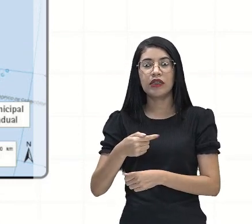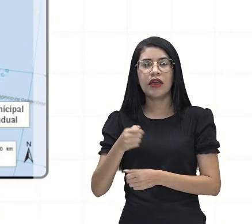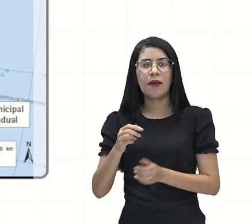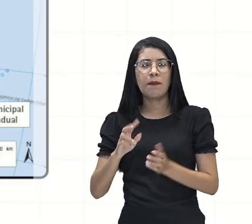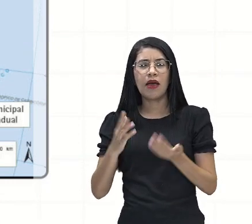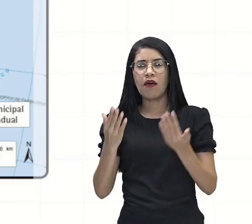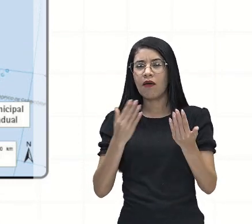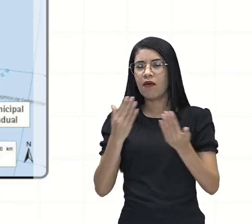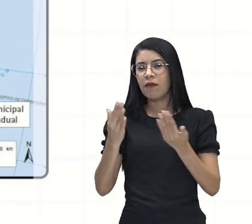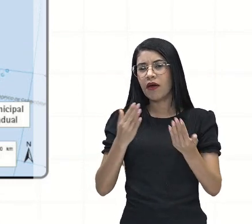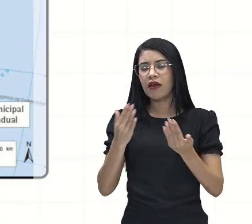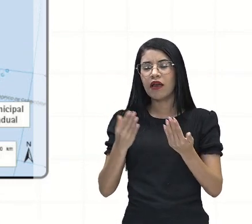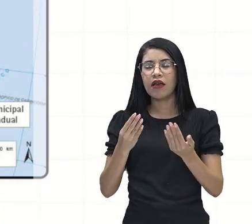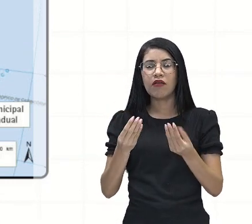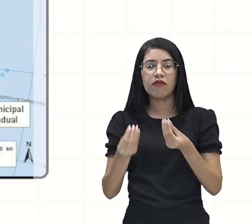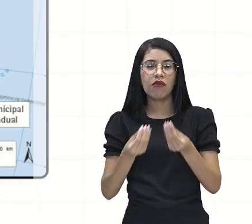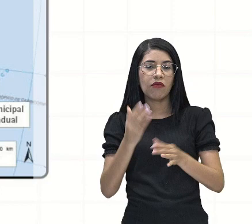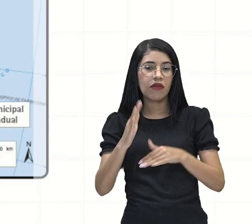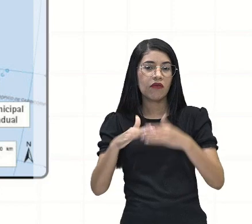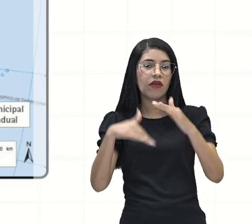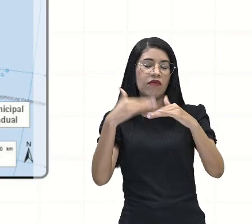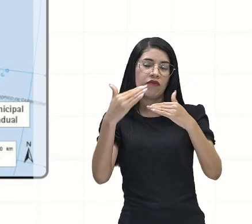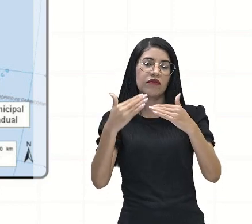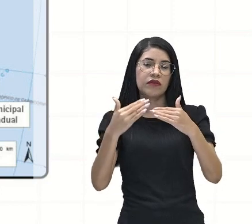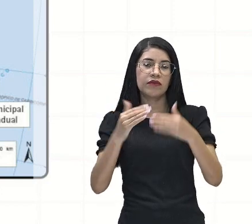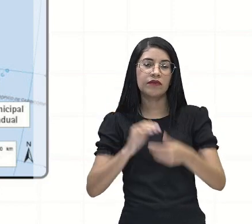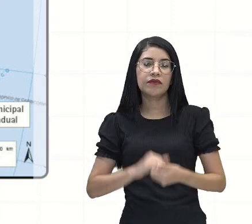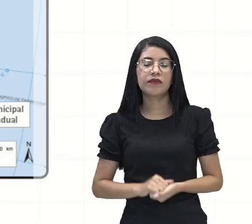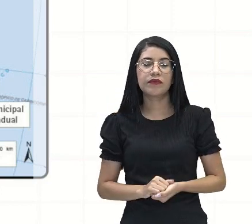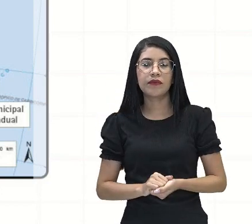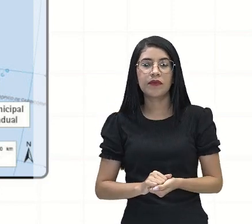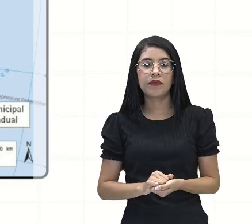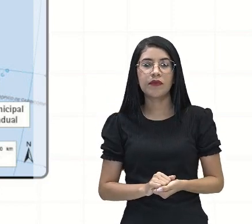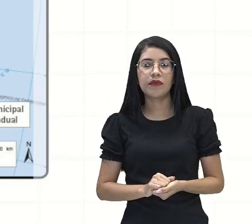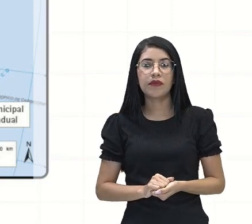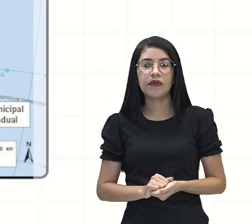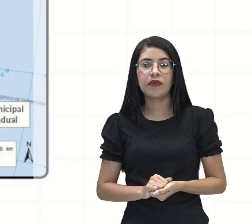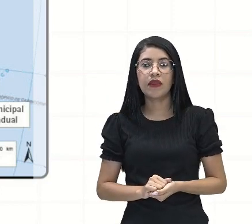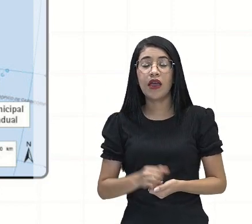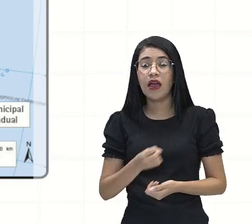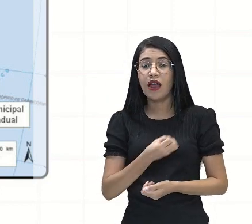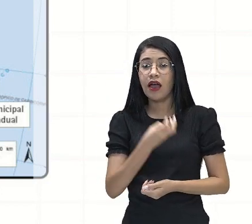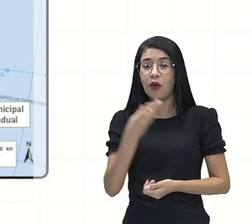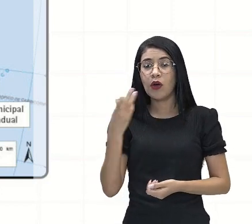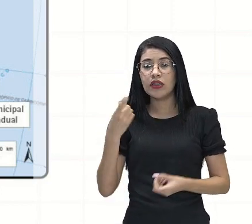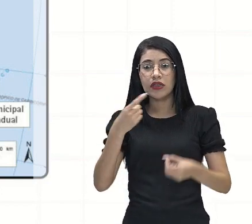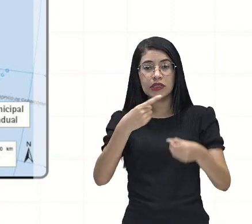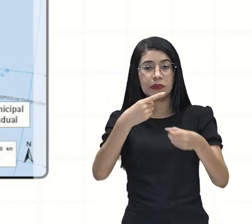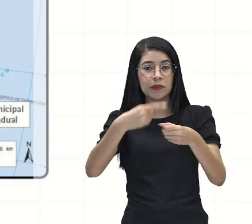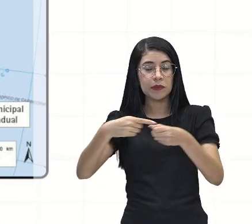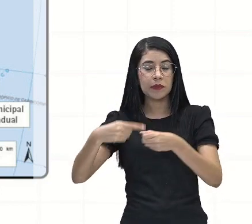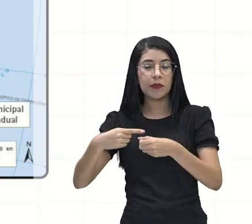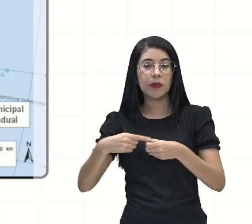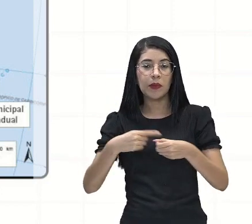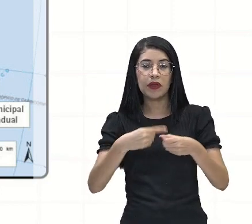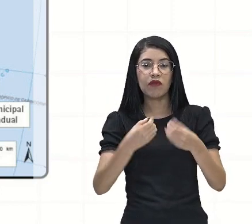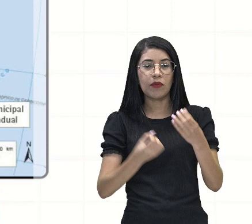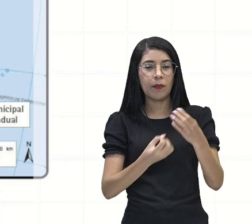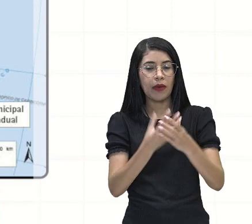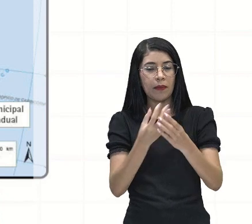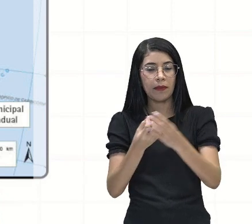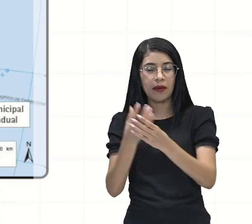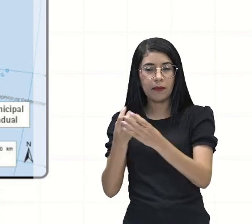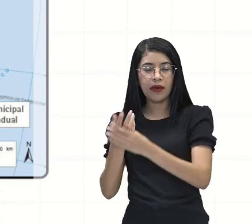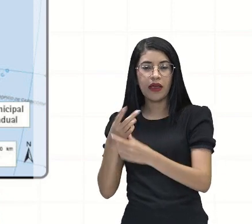fazer essa comparação aí né da evolução eh do do número de municípios que foram surgindo no